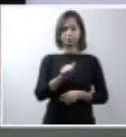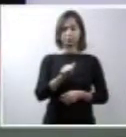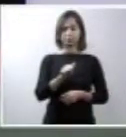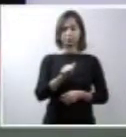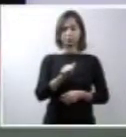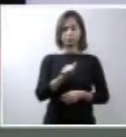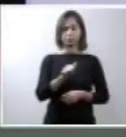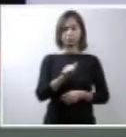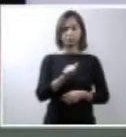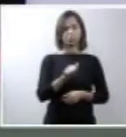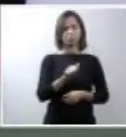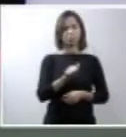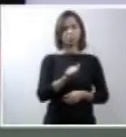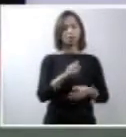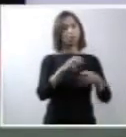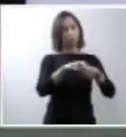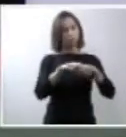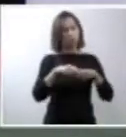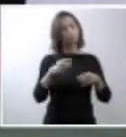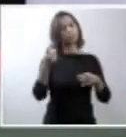preocupação, que também é minha,